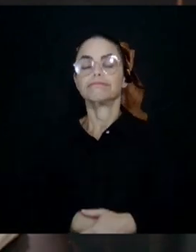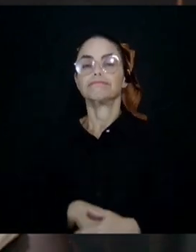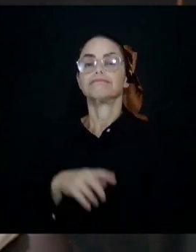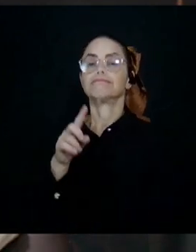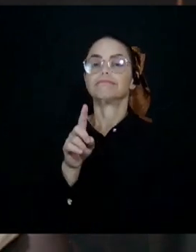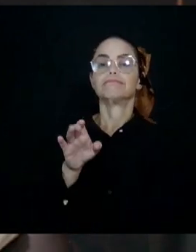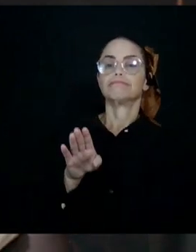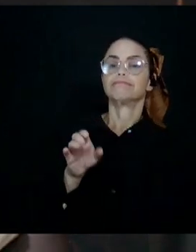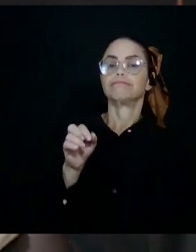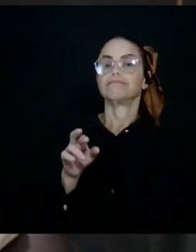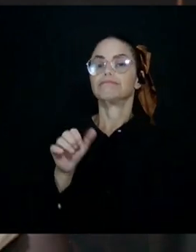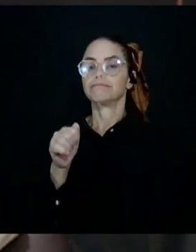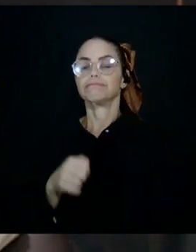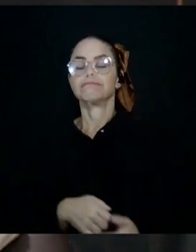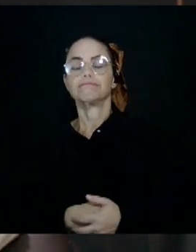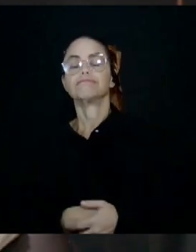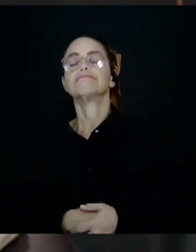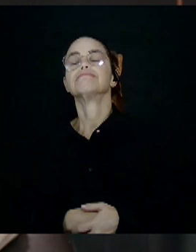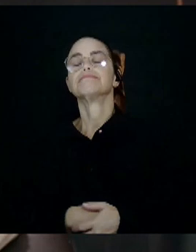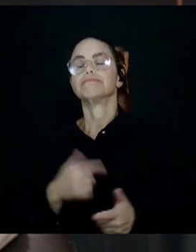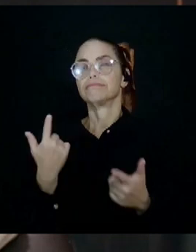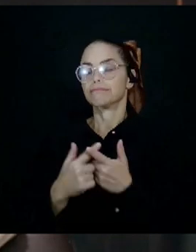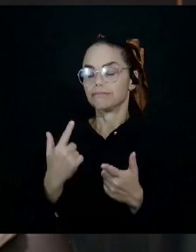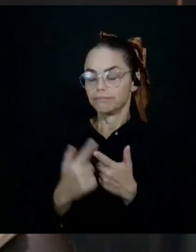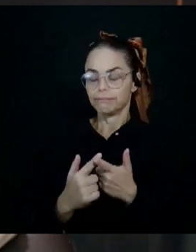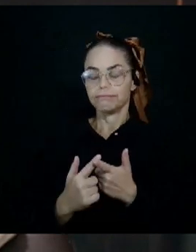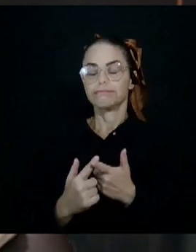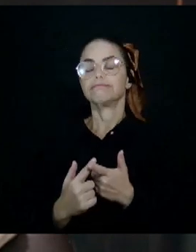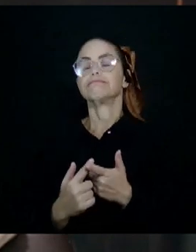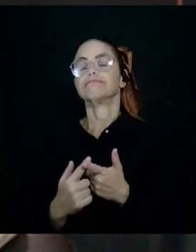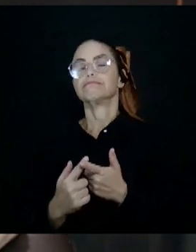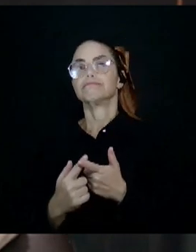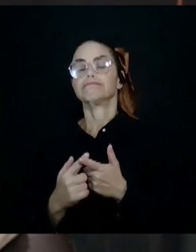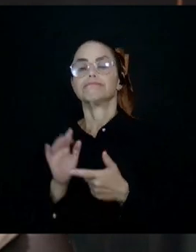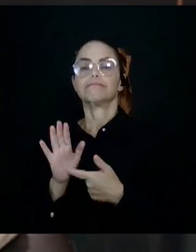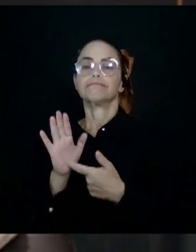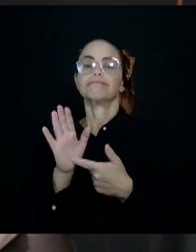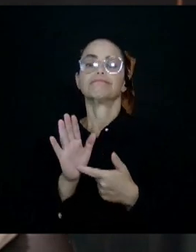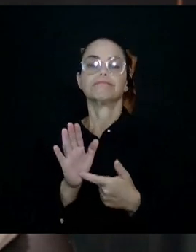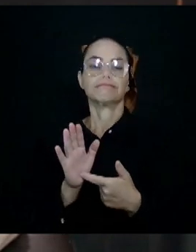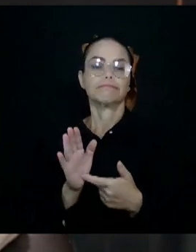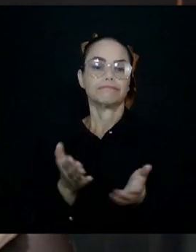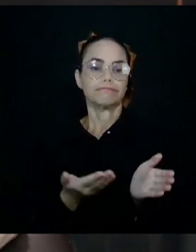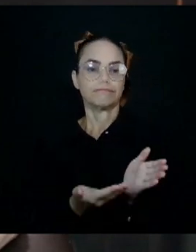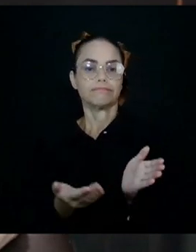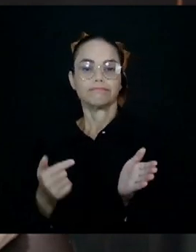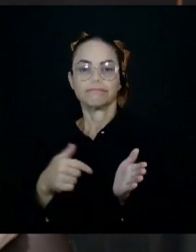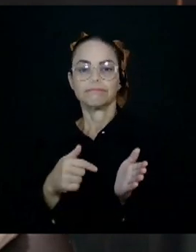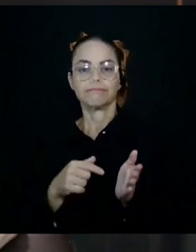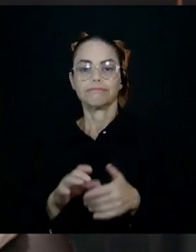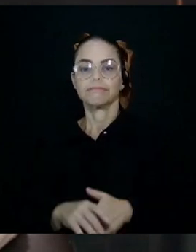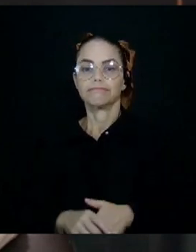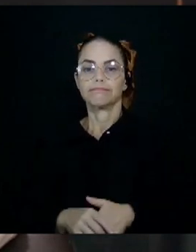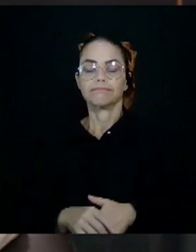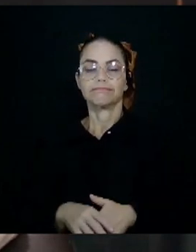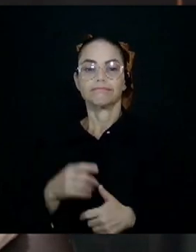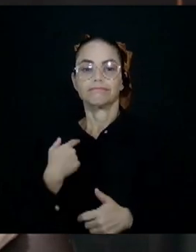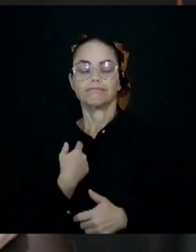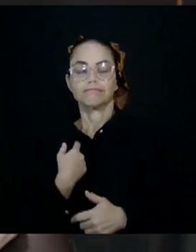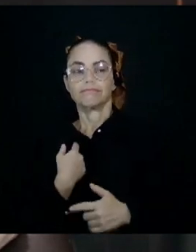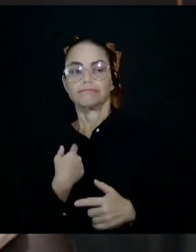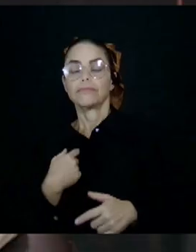isso, mas é porque ela tá presa em uma caixa e tá vendo a outra mulher indo atrás do que ela